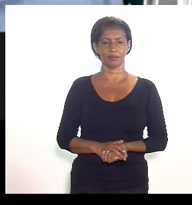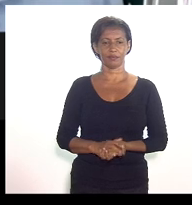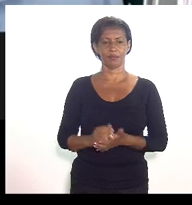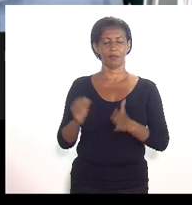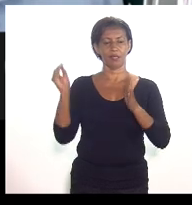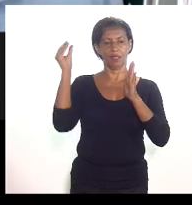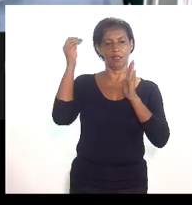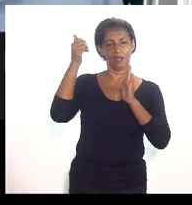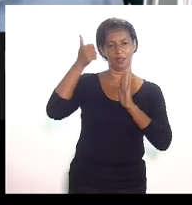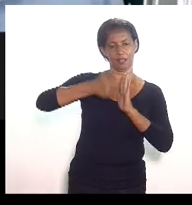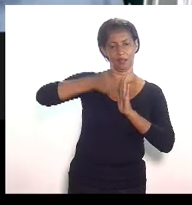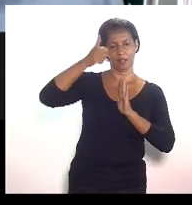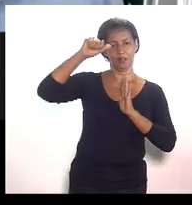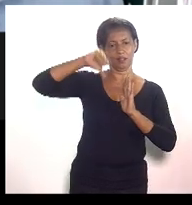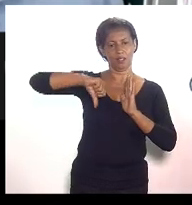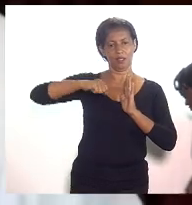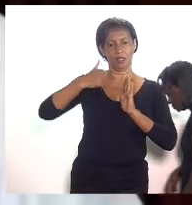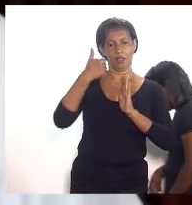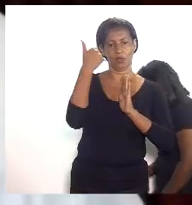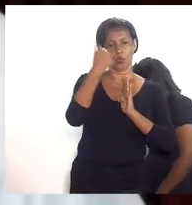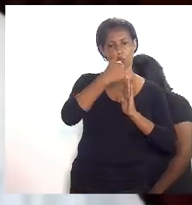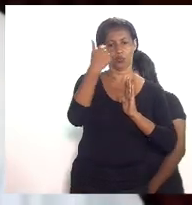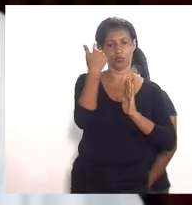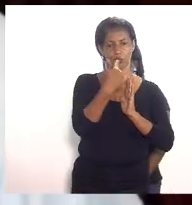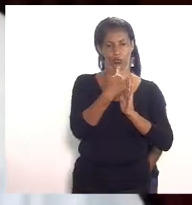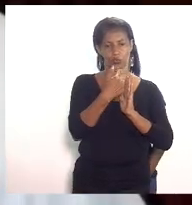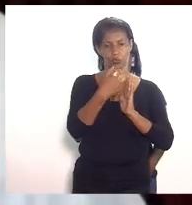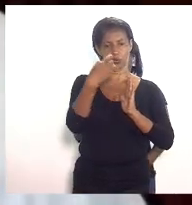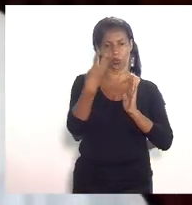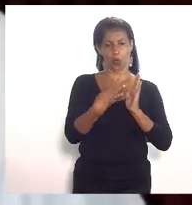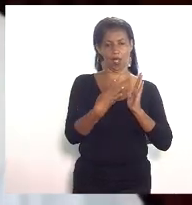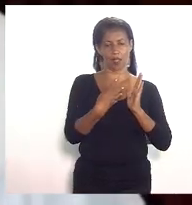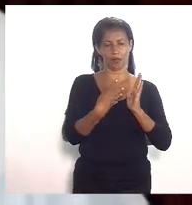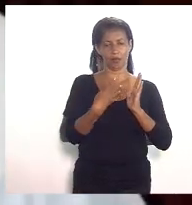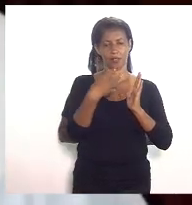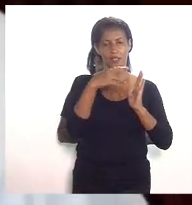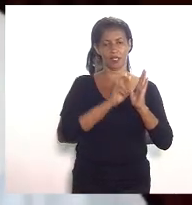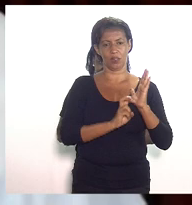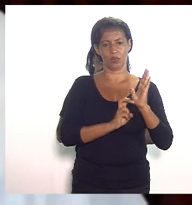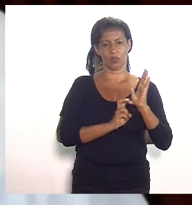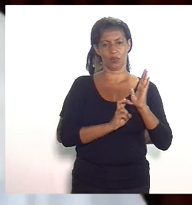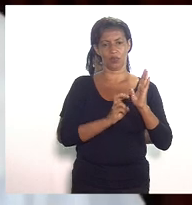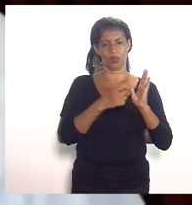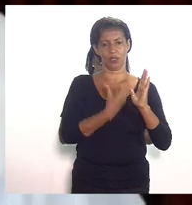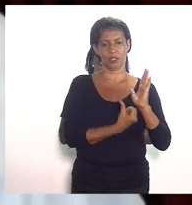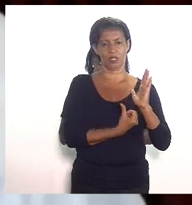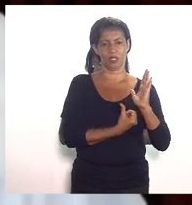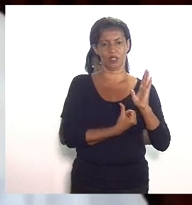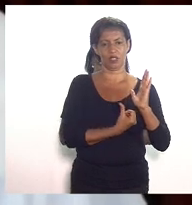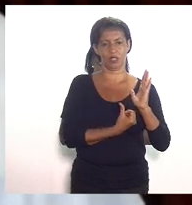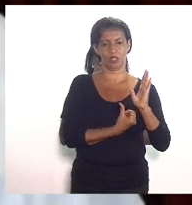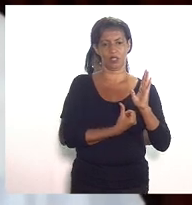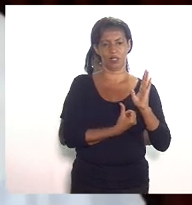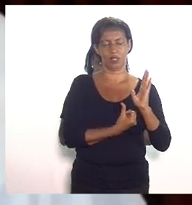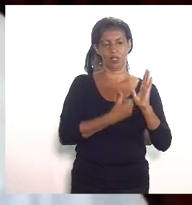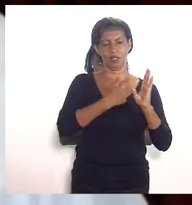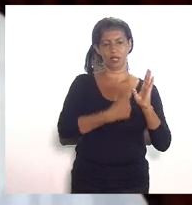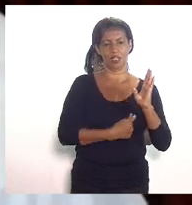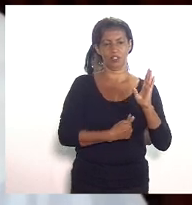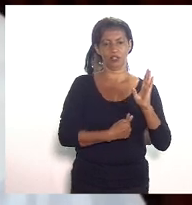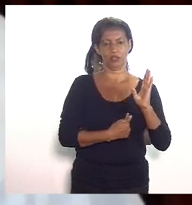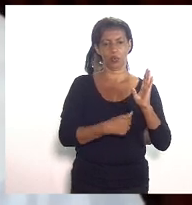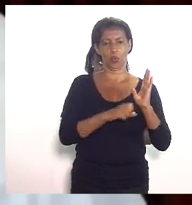1, 2, 3, 4, 5, 6,